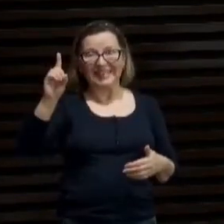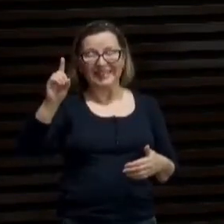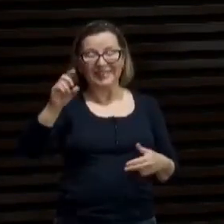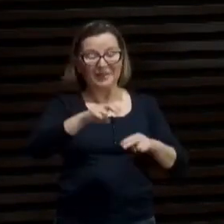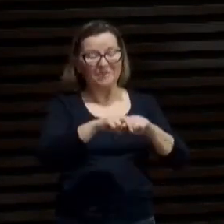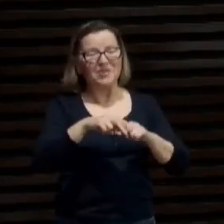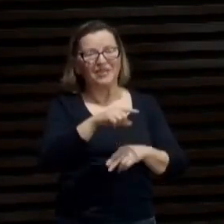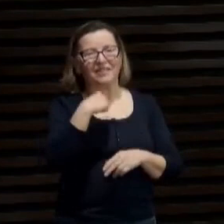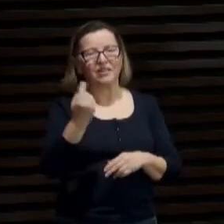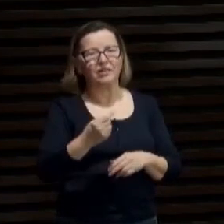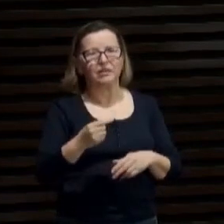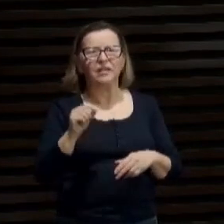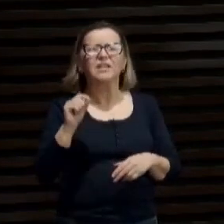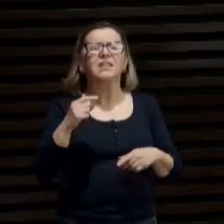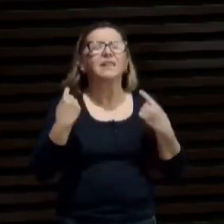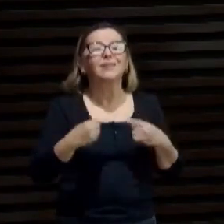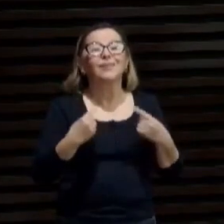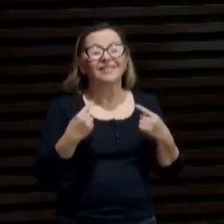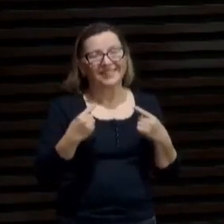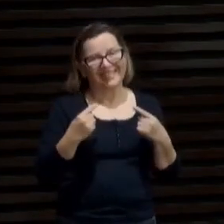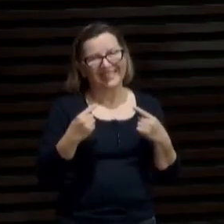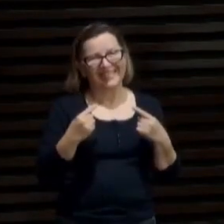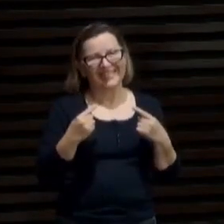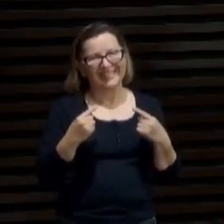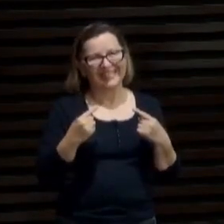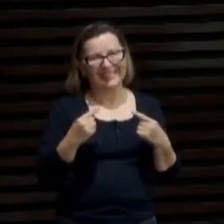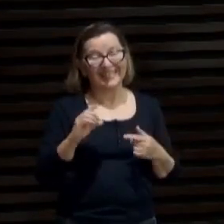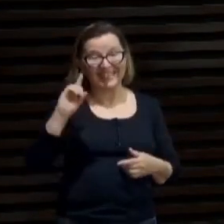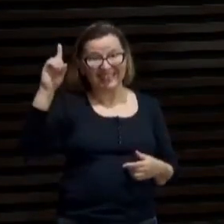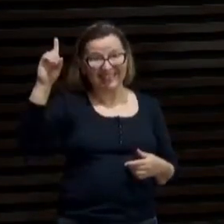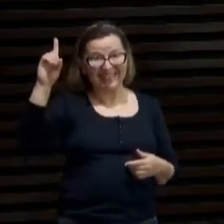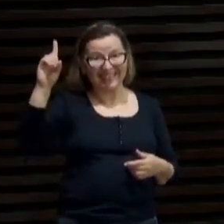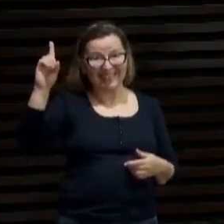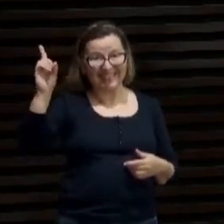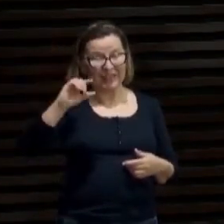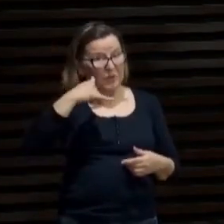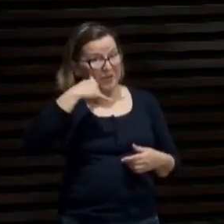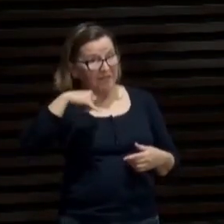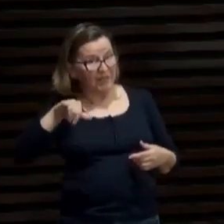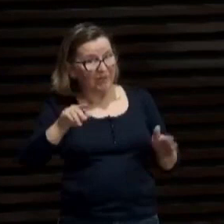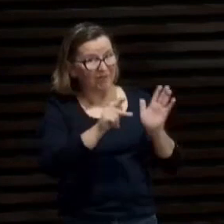nós, quem será contra nós? Aquele que não poupou seu